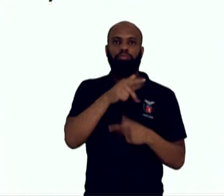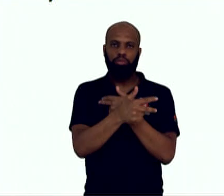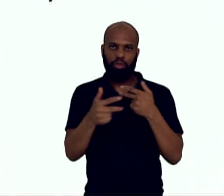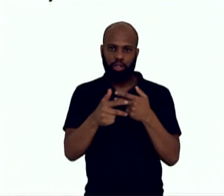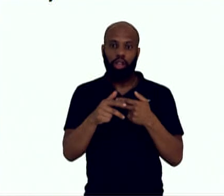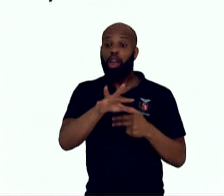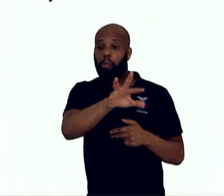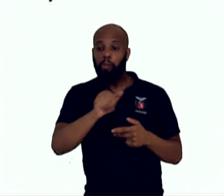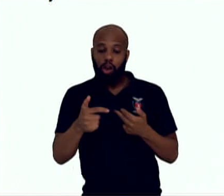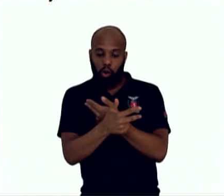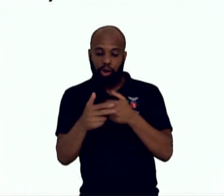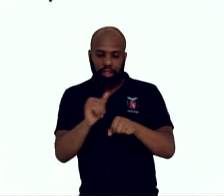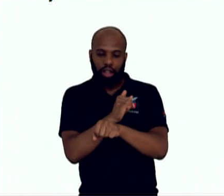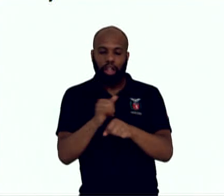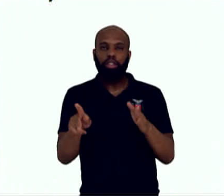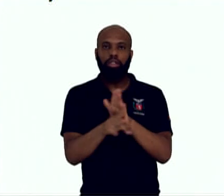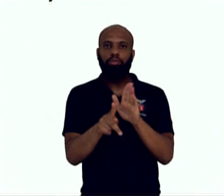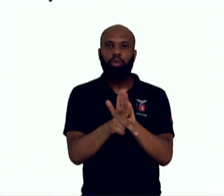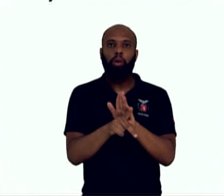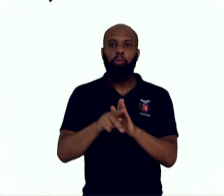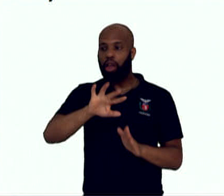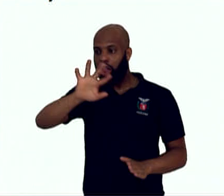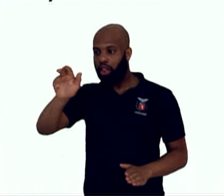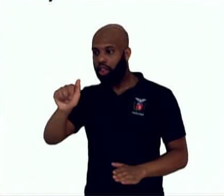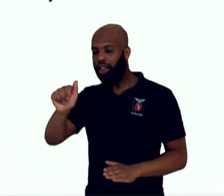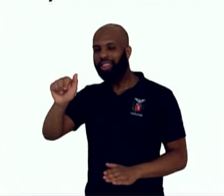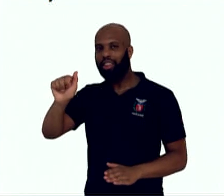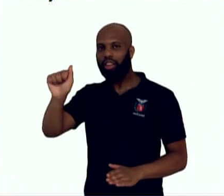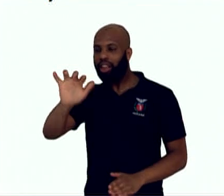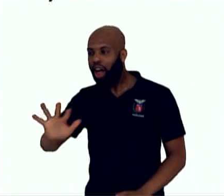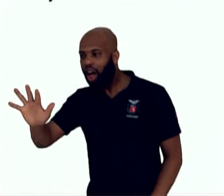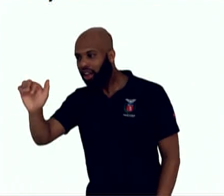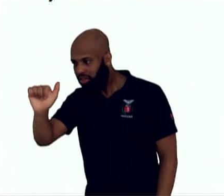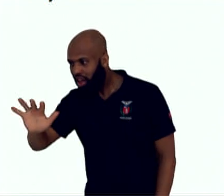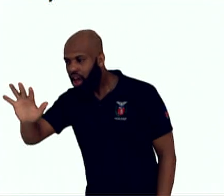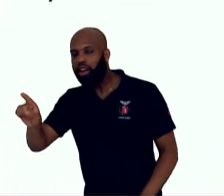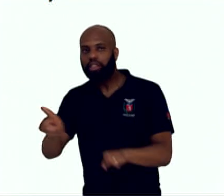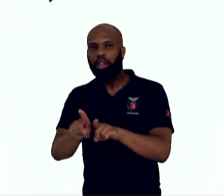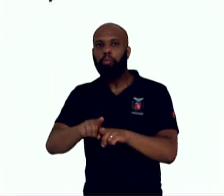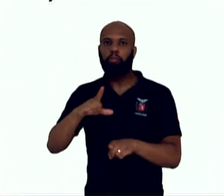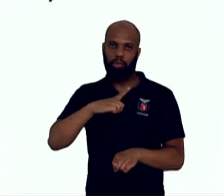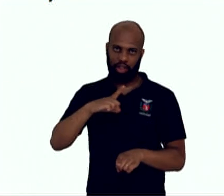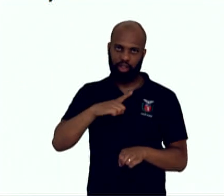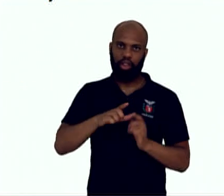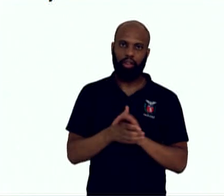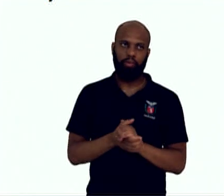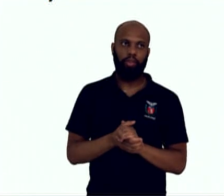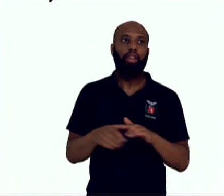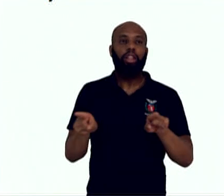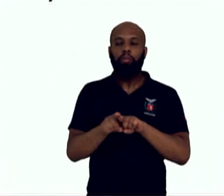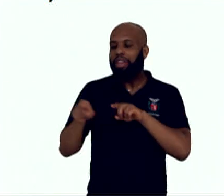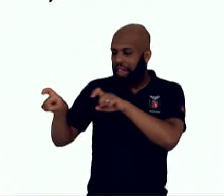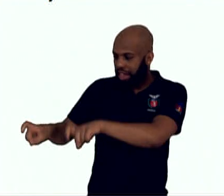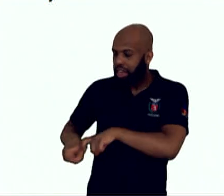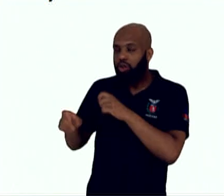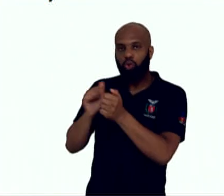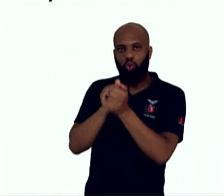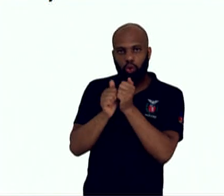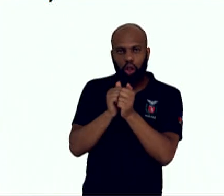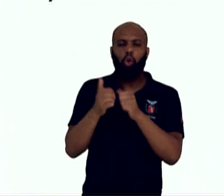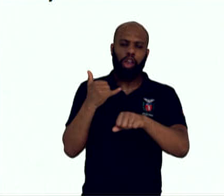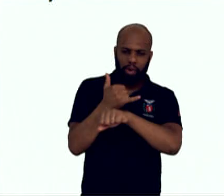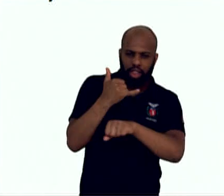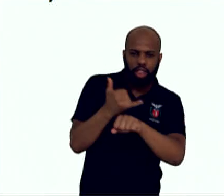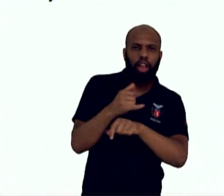Ásia, do continente próximo da China, inclusive a criação do bicho da seda, metais, agricultura do arroz, que acaba sendo